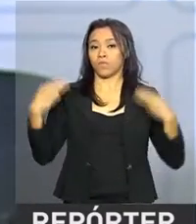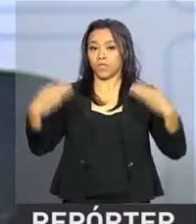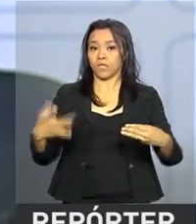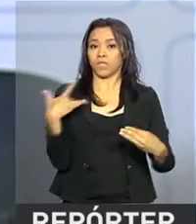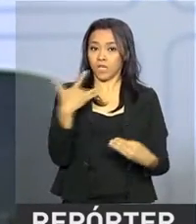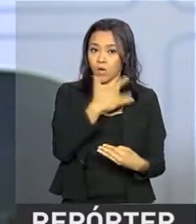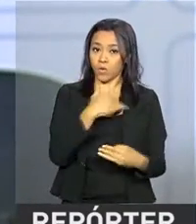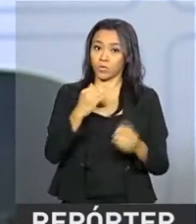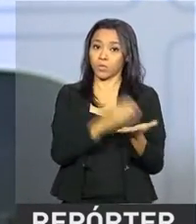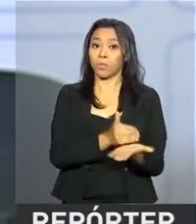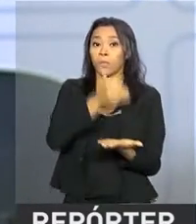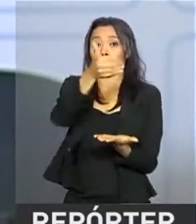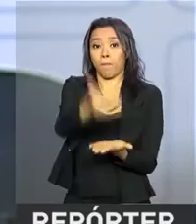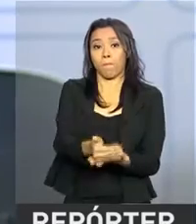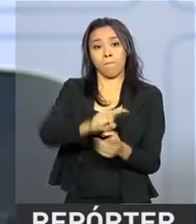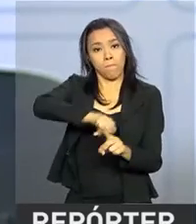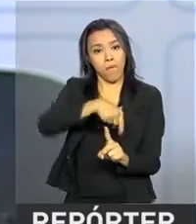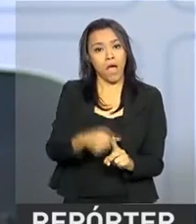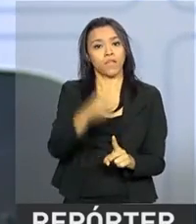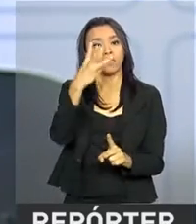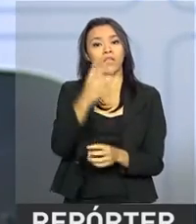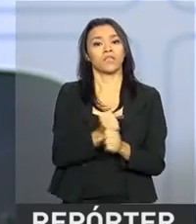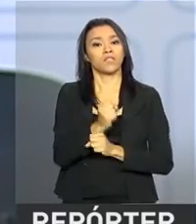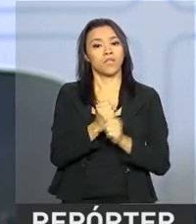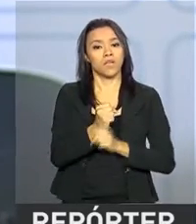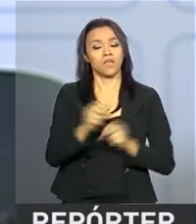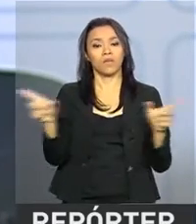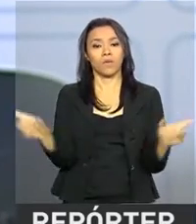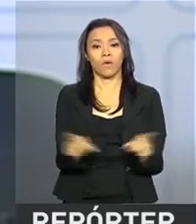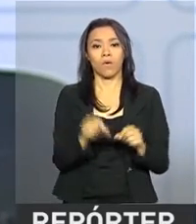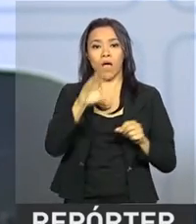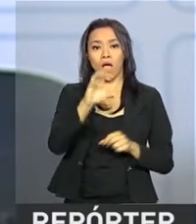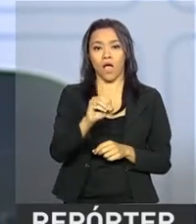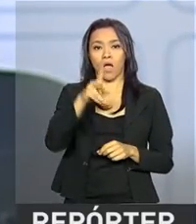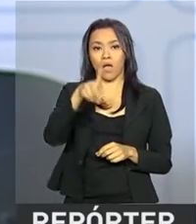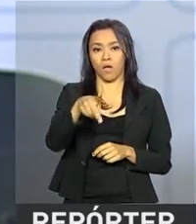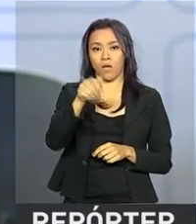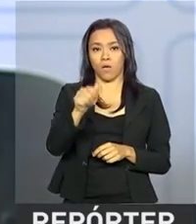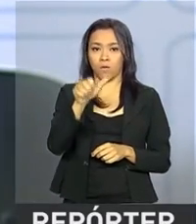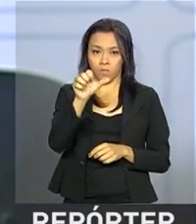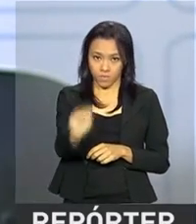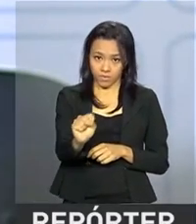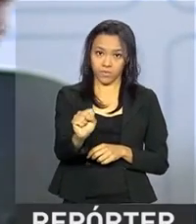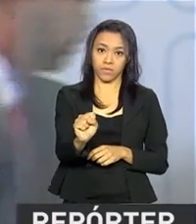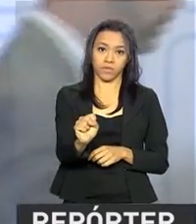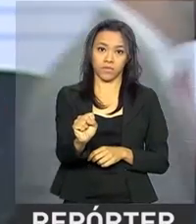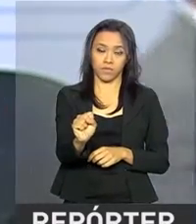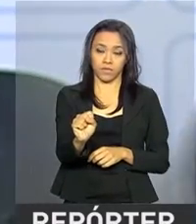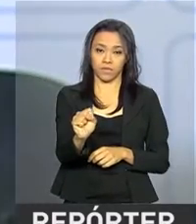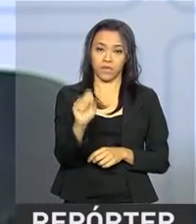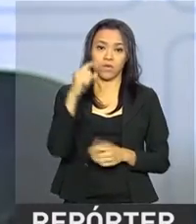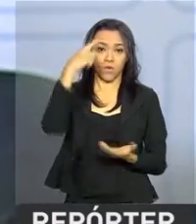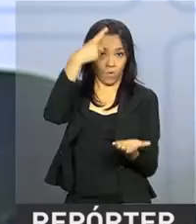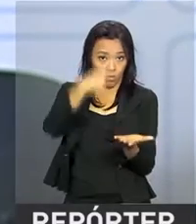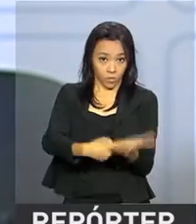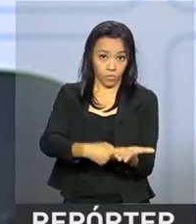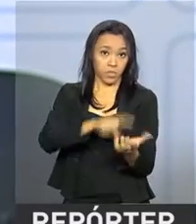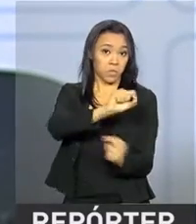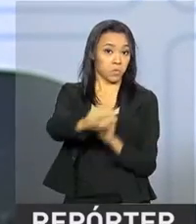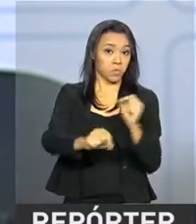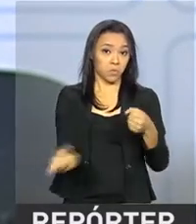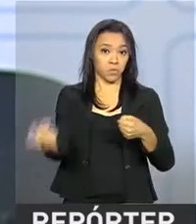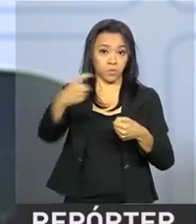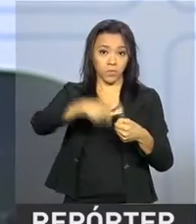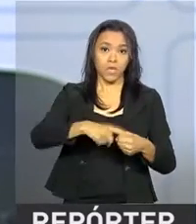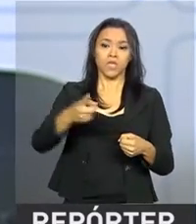três anos com a copa a organização panamericana da saúde é e o acordo para que os médicos